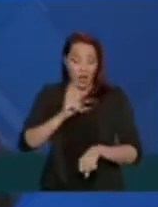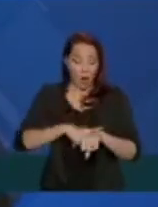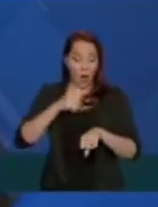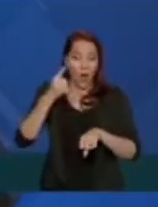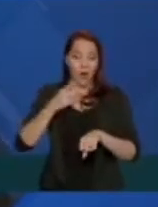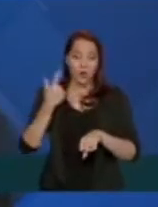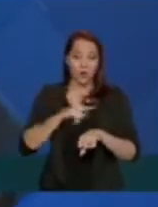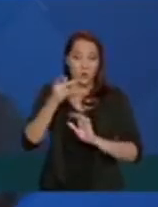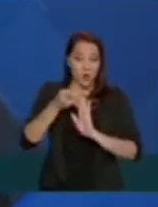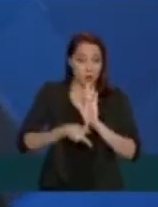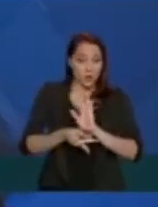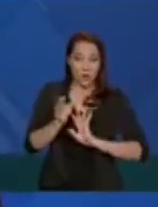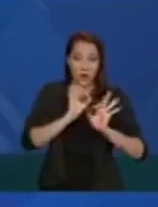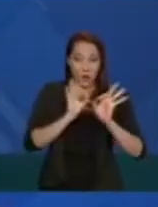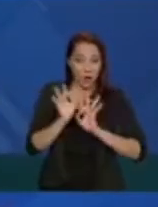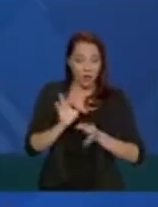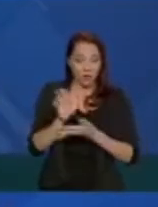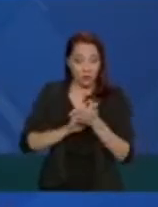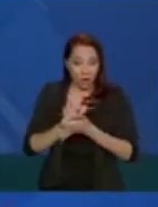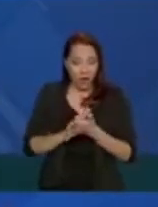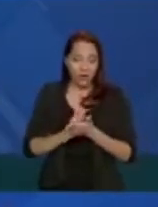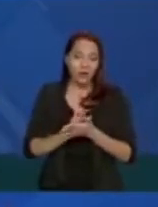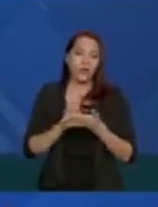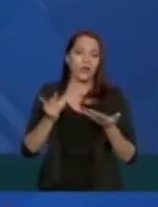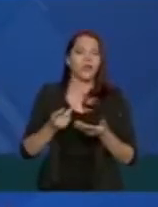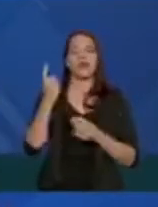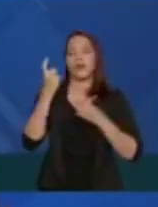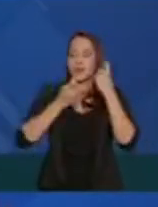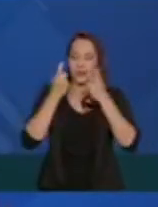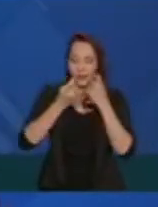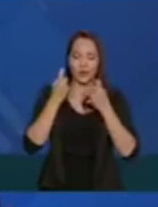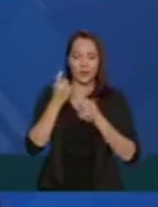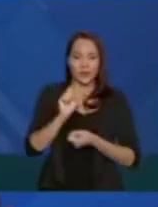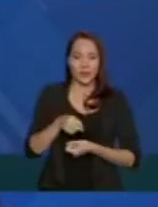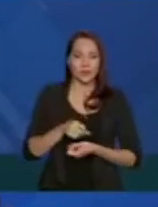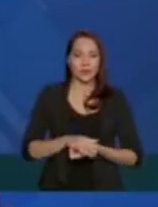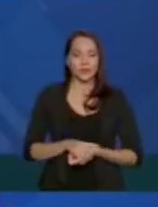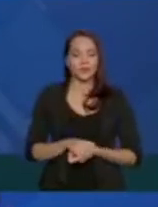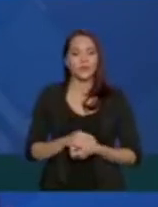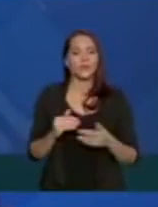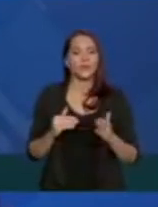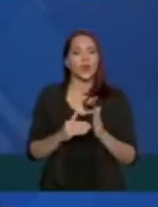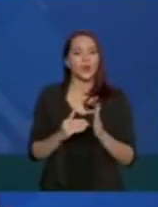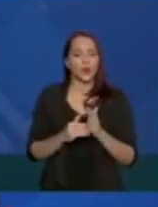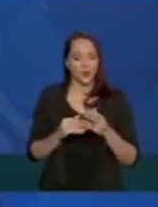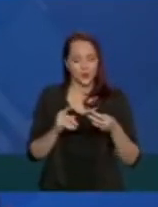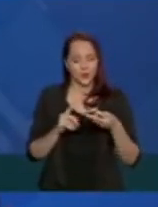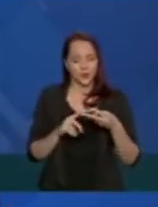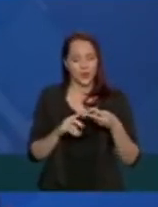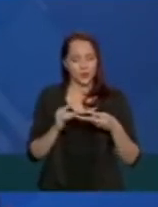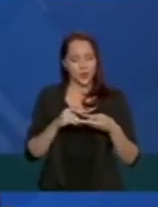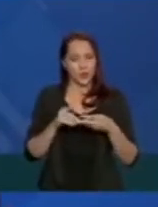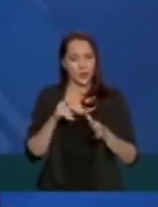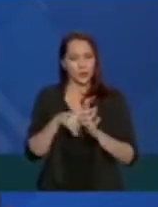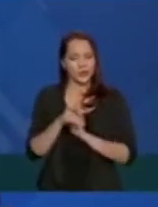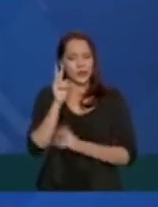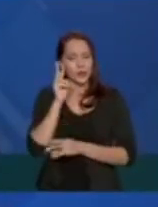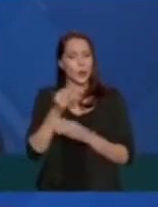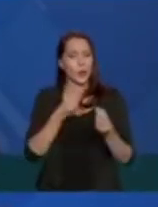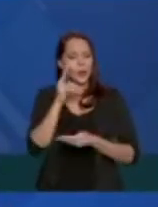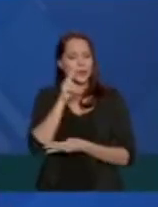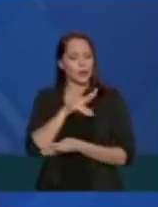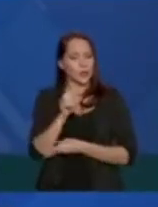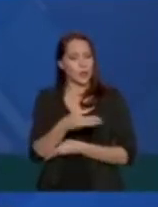imediata, sem um planejamento, sem uma transição, isso nos preocupa. E, por último, anotei a pergunta também, como se vê a